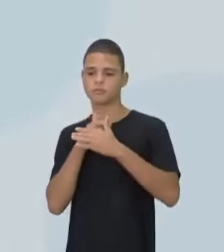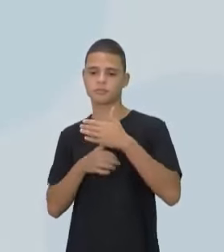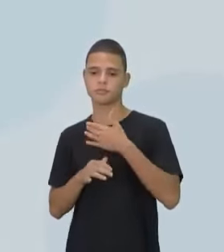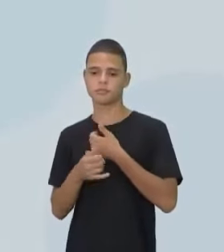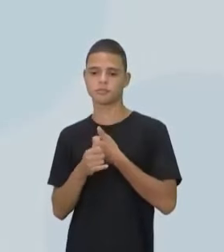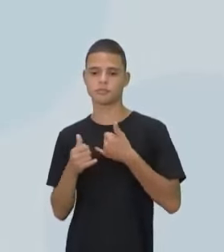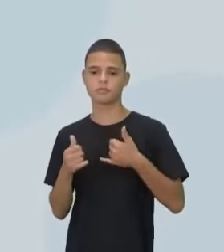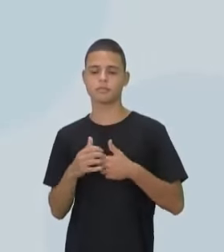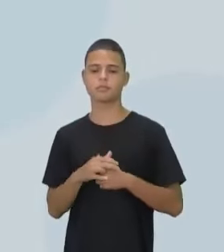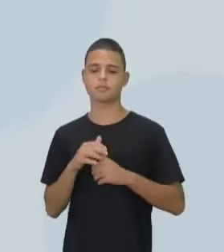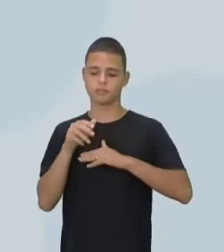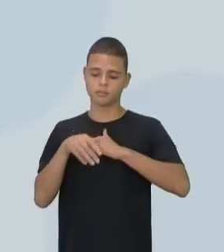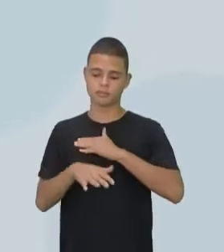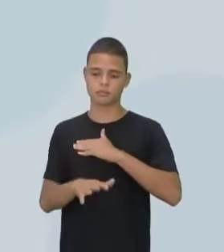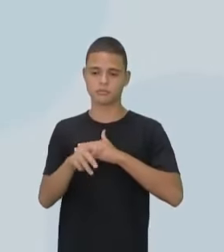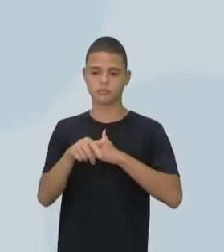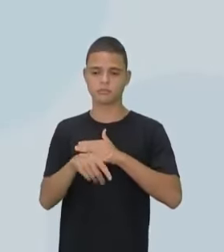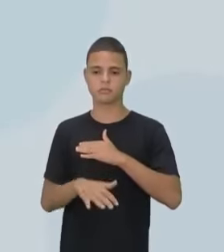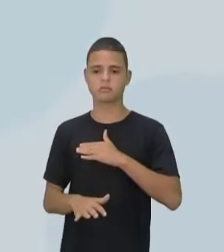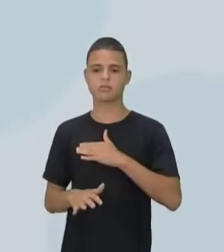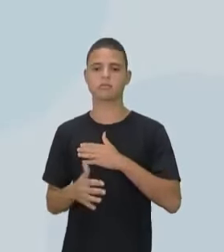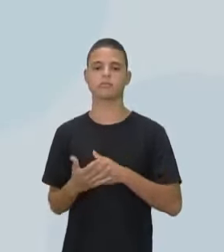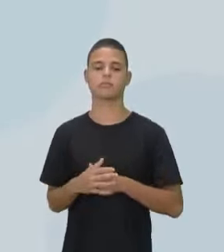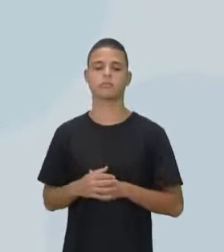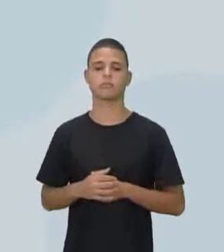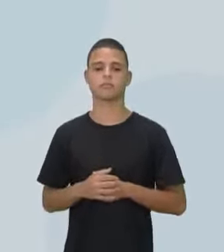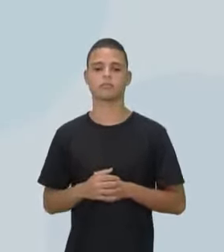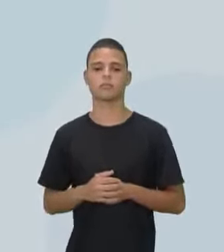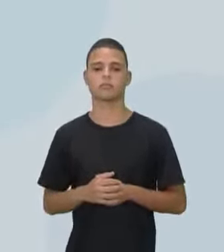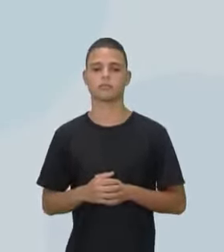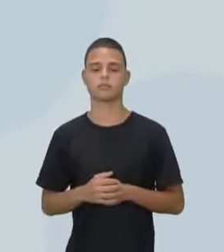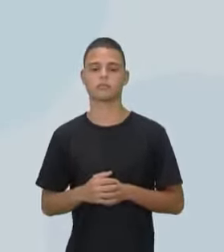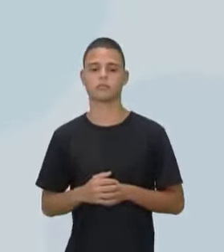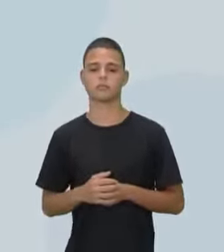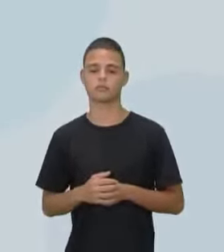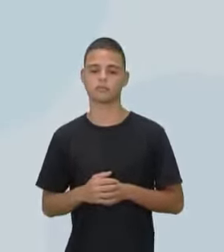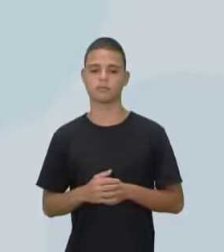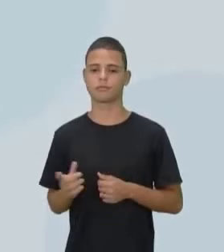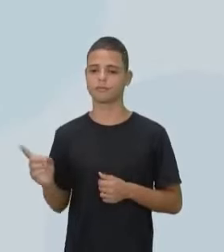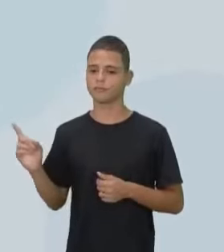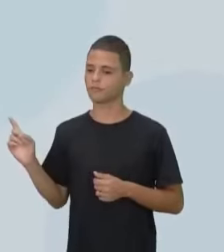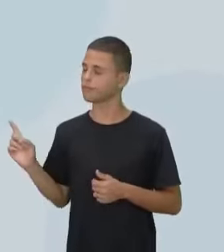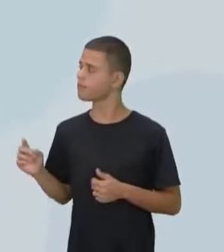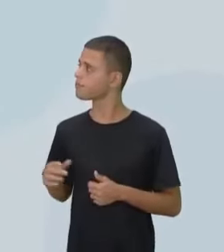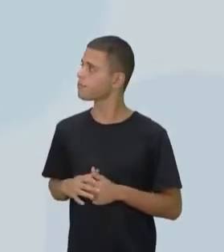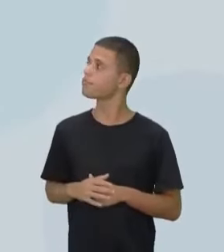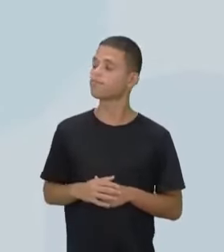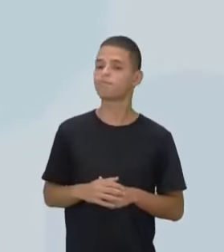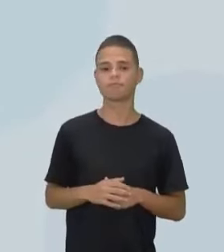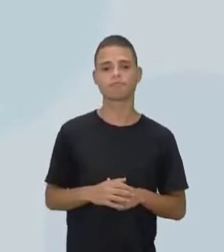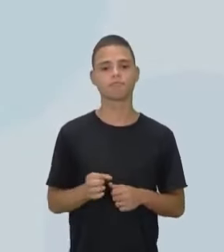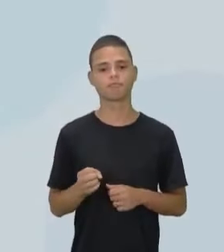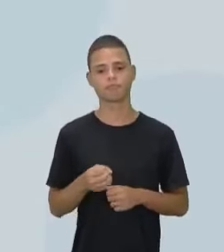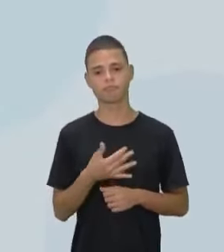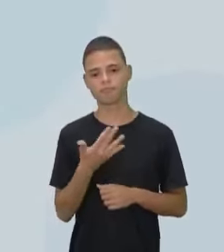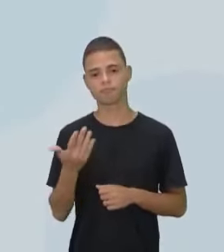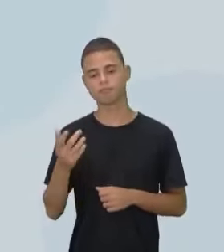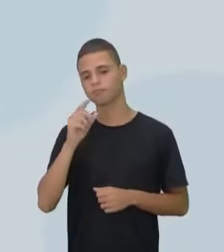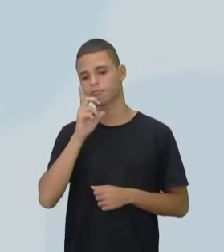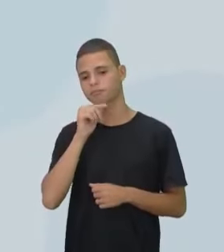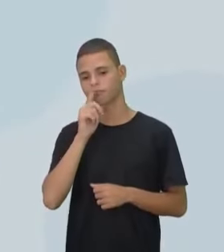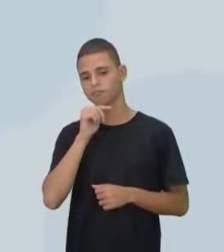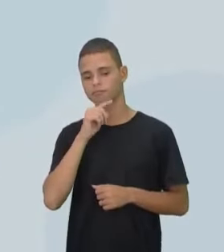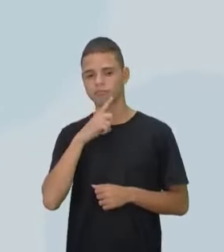uma barragem, a estrutura é a barragem, né? E a represa é a quantidade de água que ficou